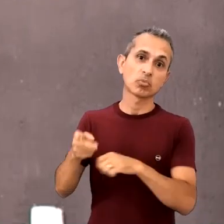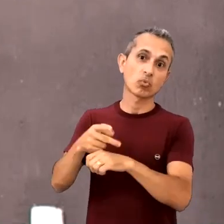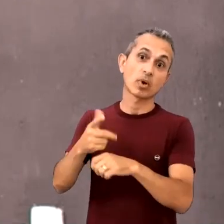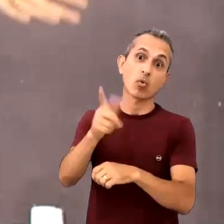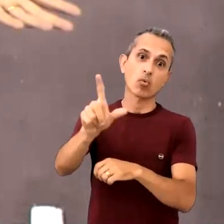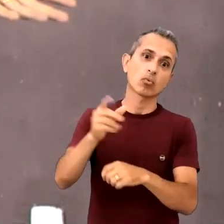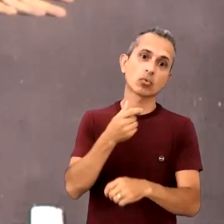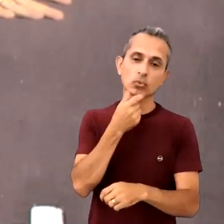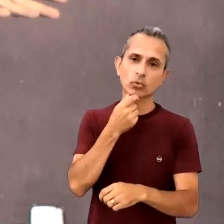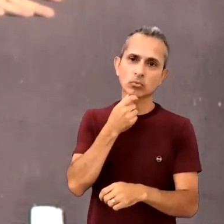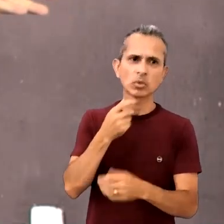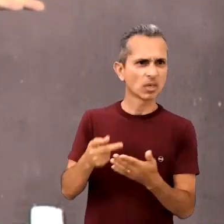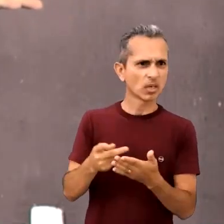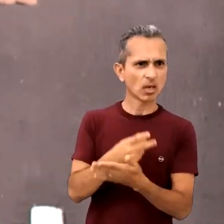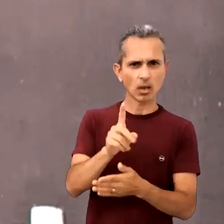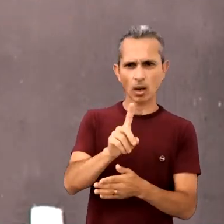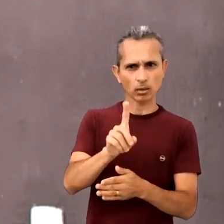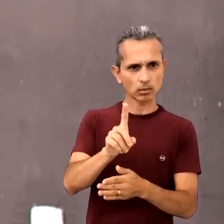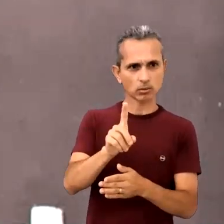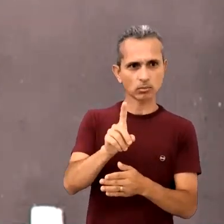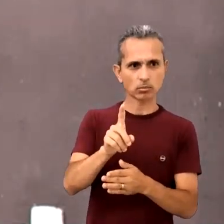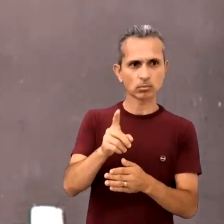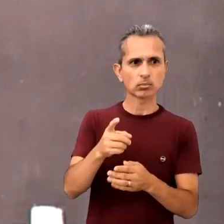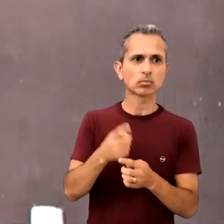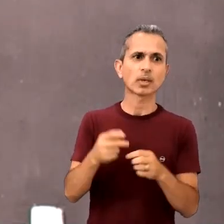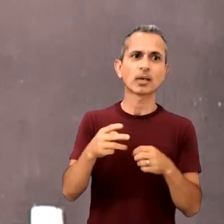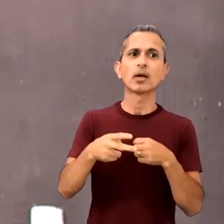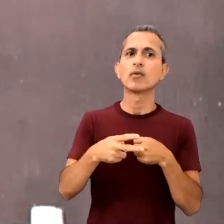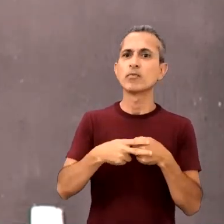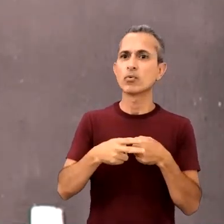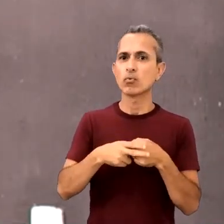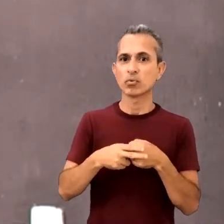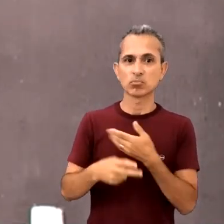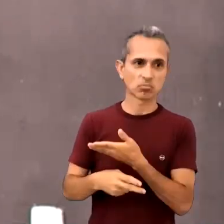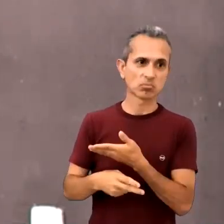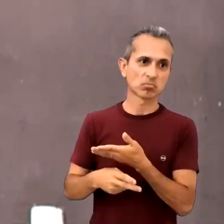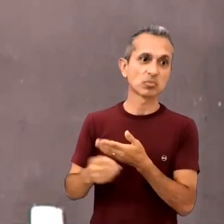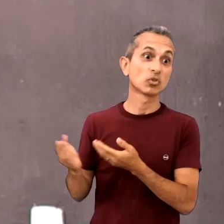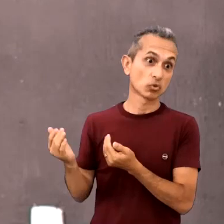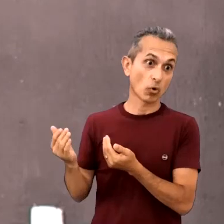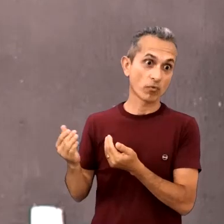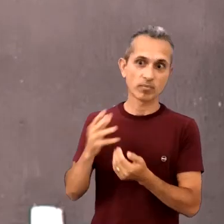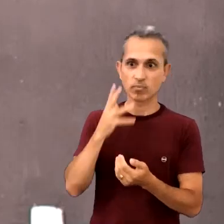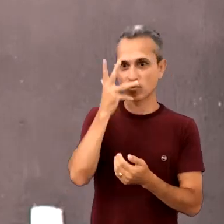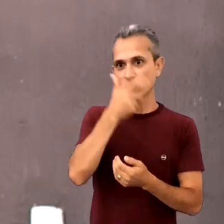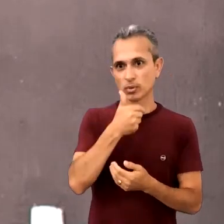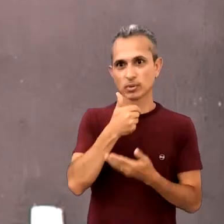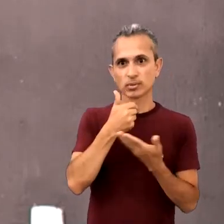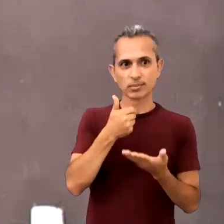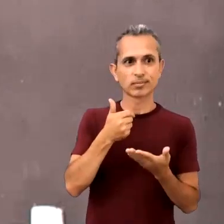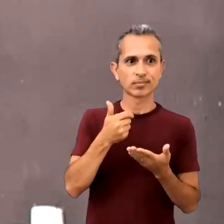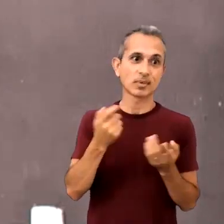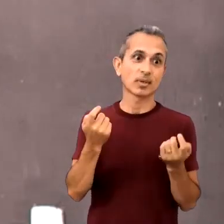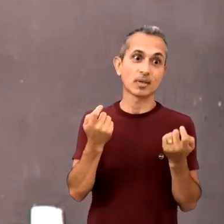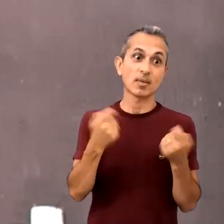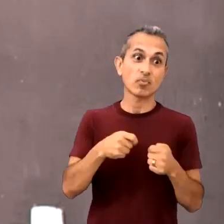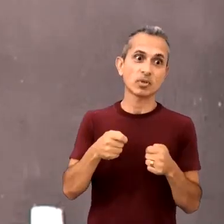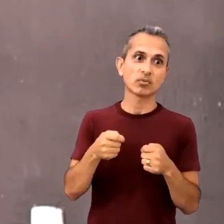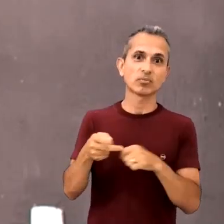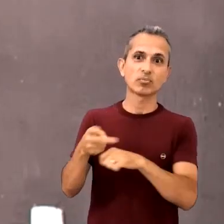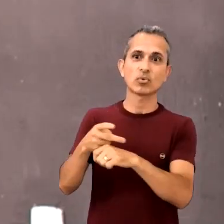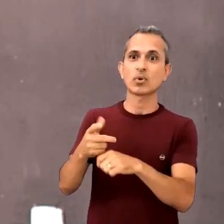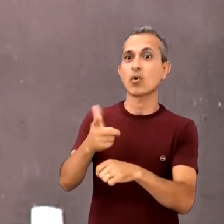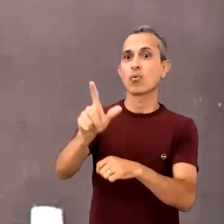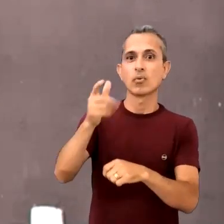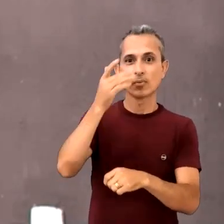nenhum, porque ela era viúva, então não estava errado. Ela é uma jovem, bonita, poderia muito bem arrumar